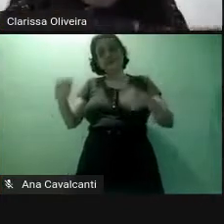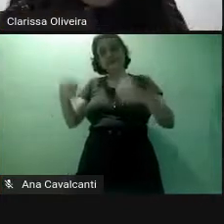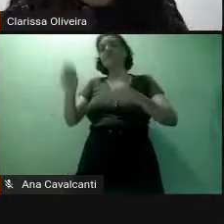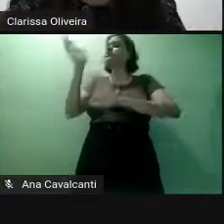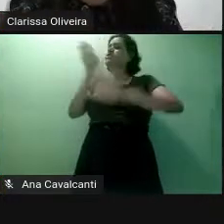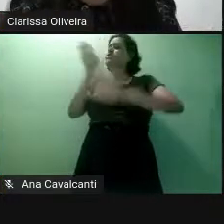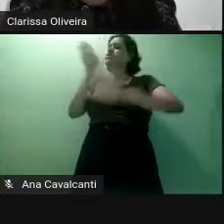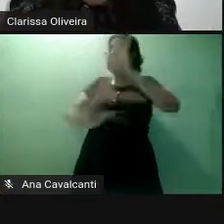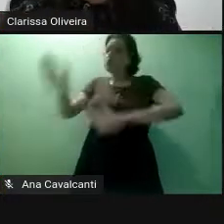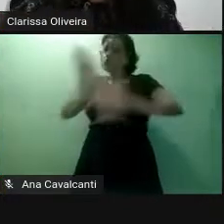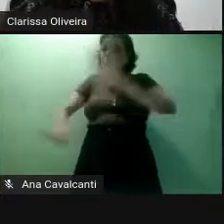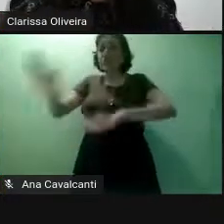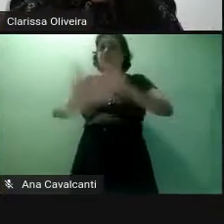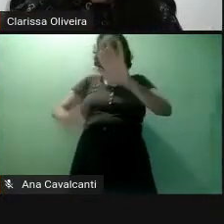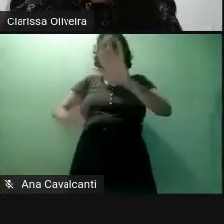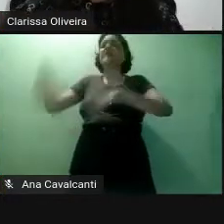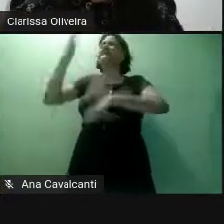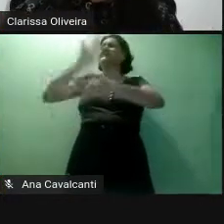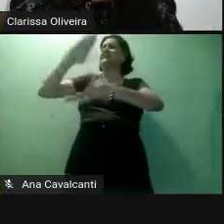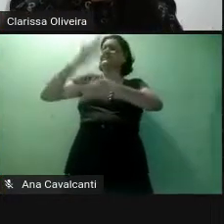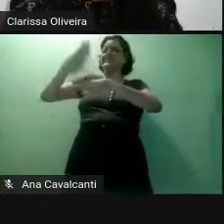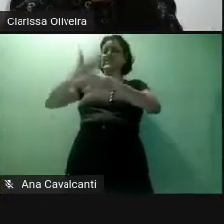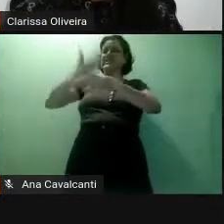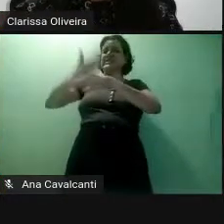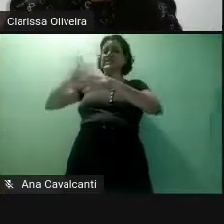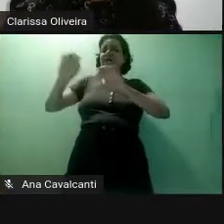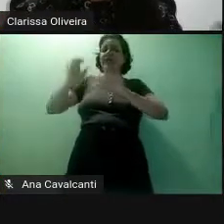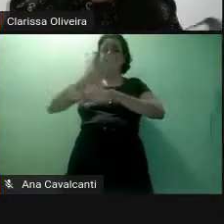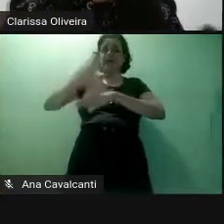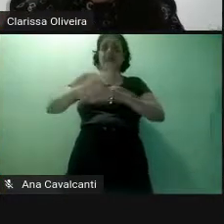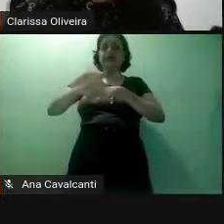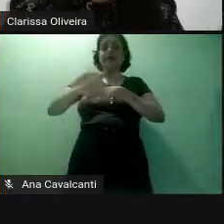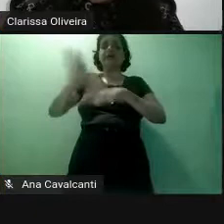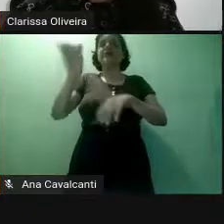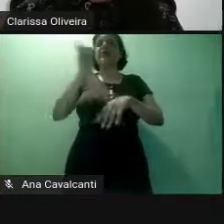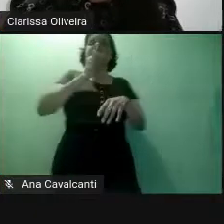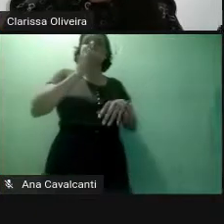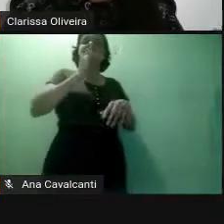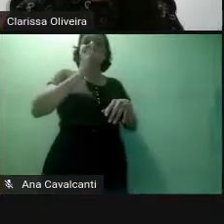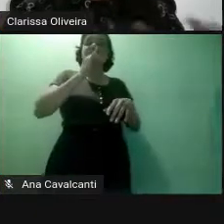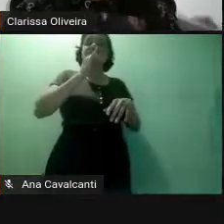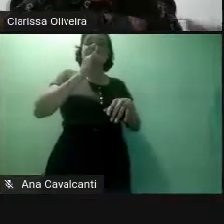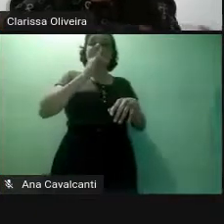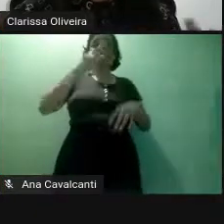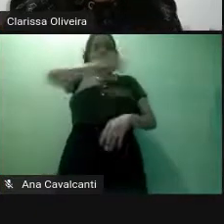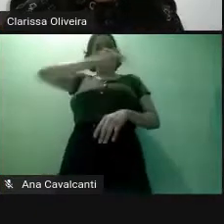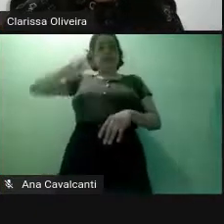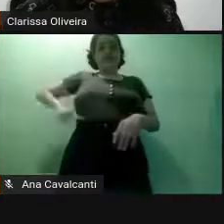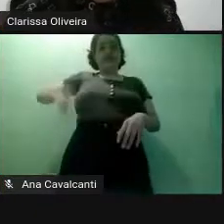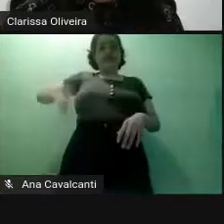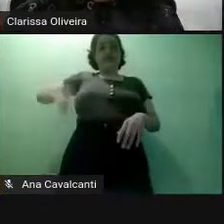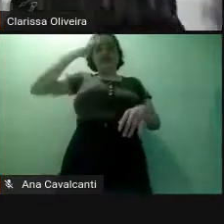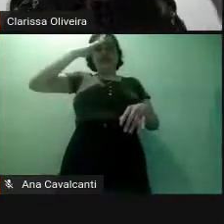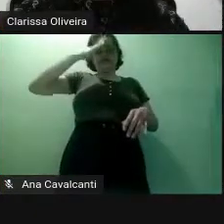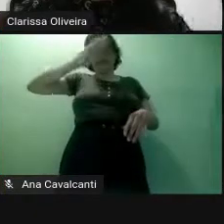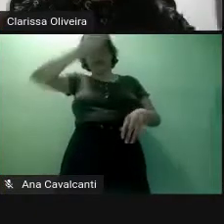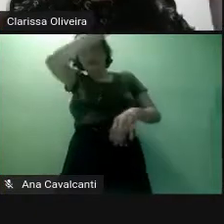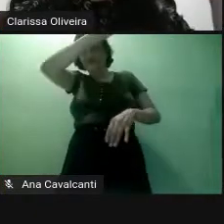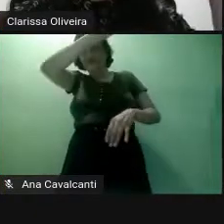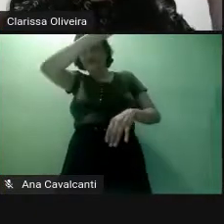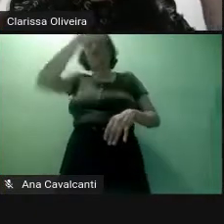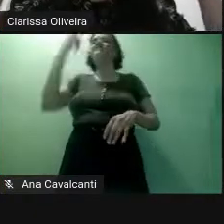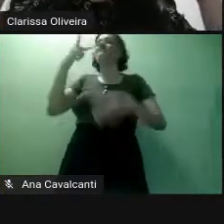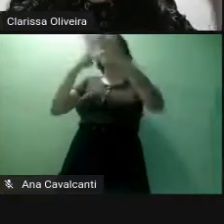essa máscara no rosto. Como, por exemplo, o nosso presidente Bolsonaro, ele, numa das entrevistas, quando ele